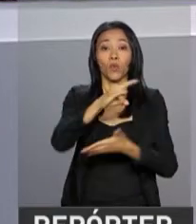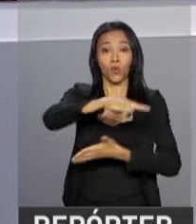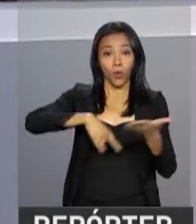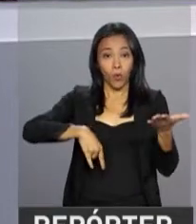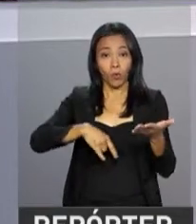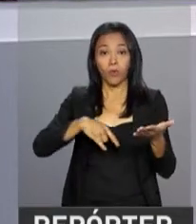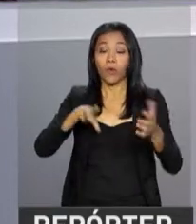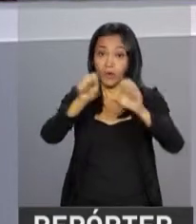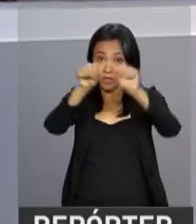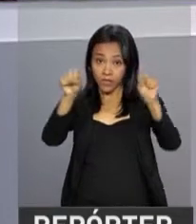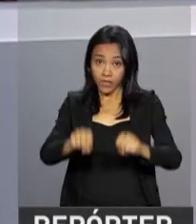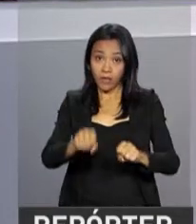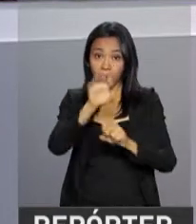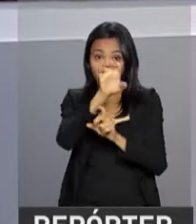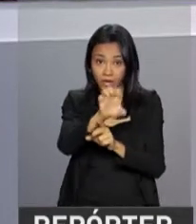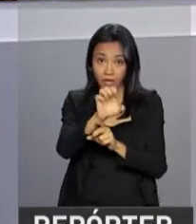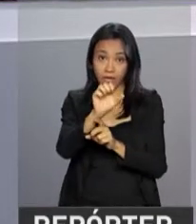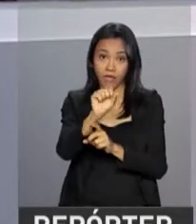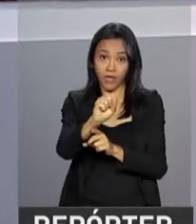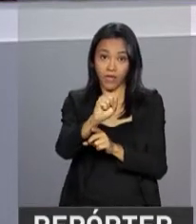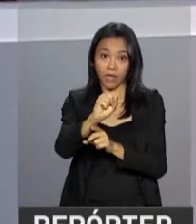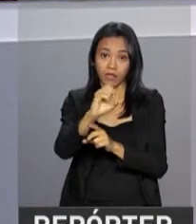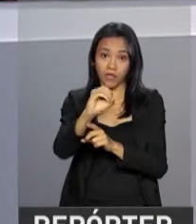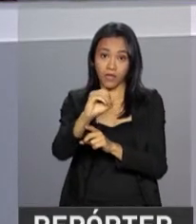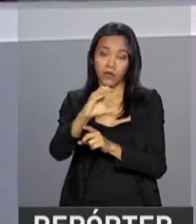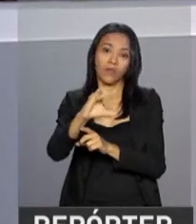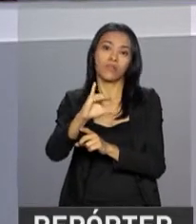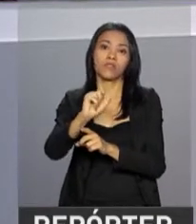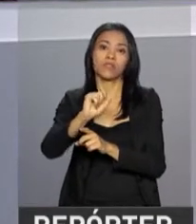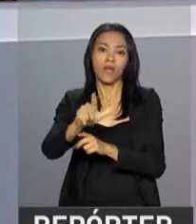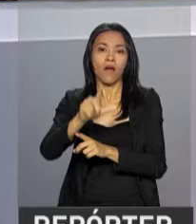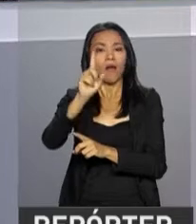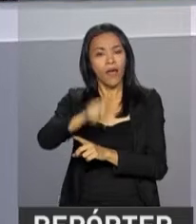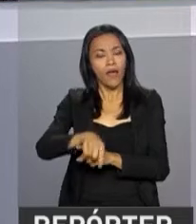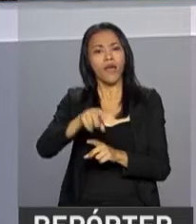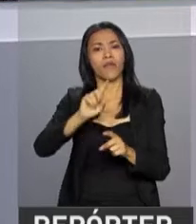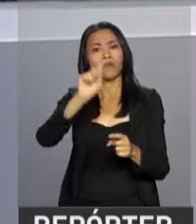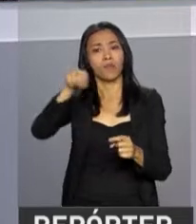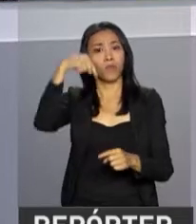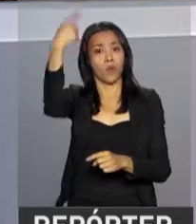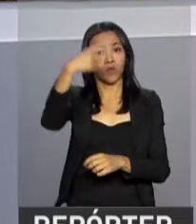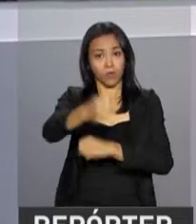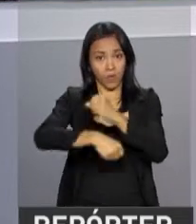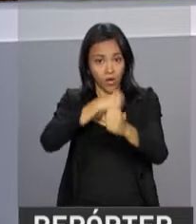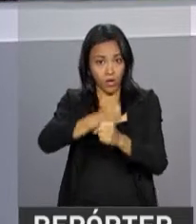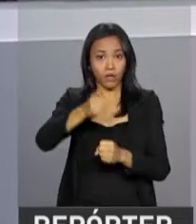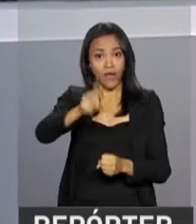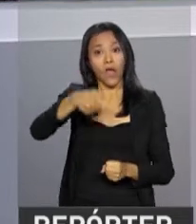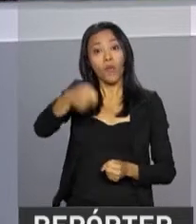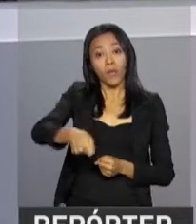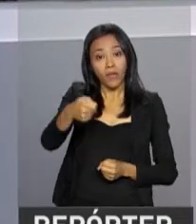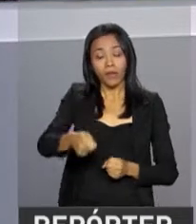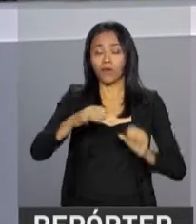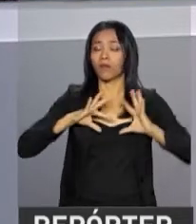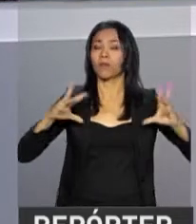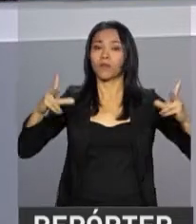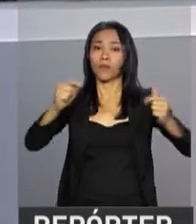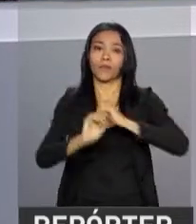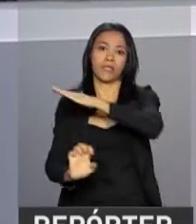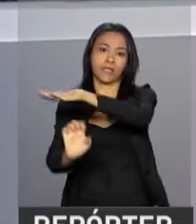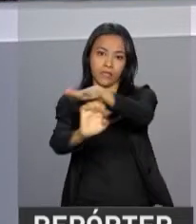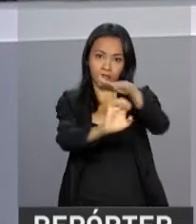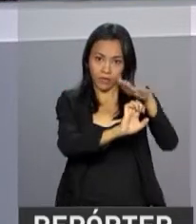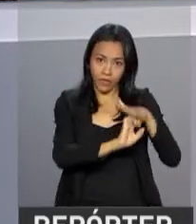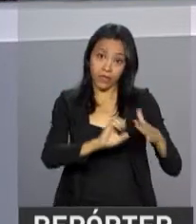sistemas criados para simplificar os processos públicos a partir do ano que vem ele passa a ser obrigatório para todas as empresas inclusive